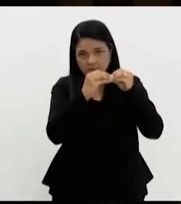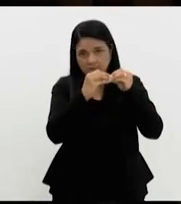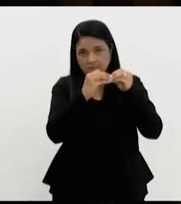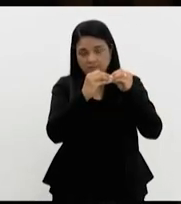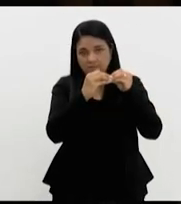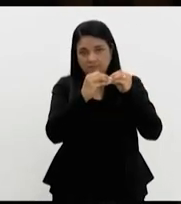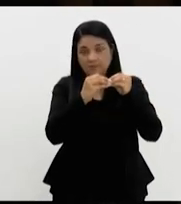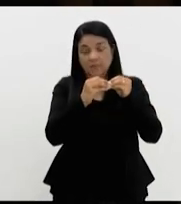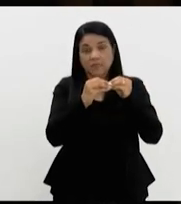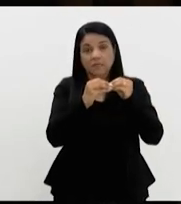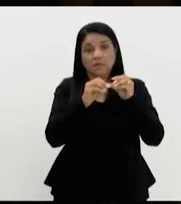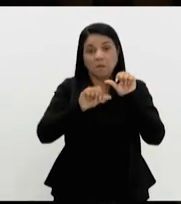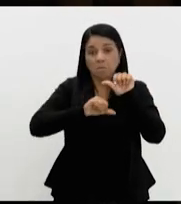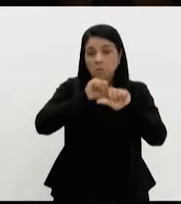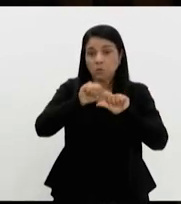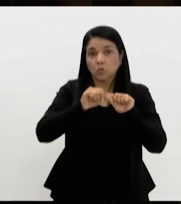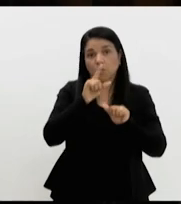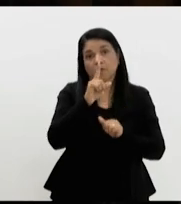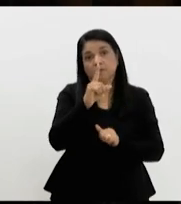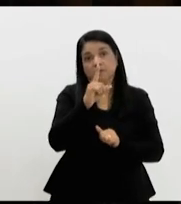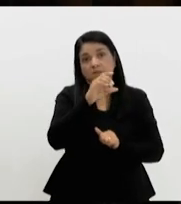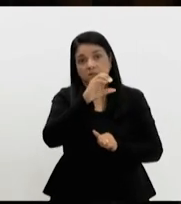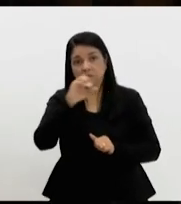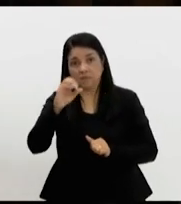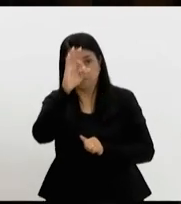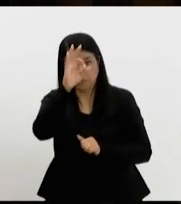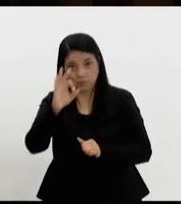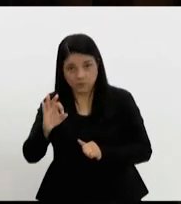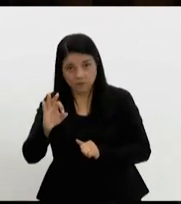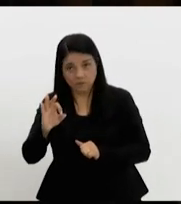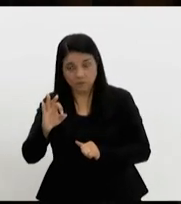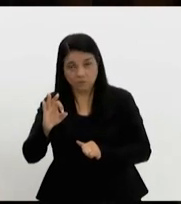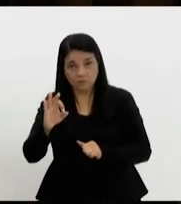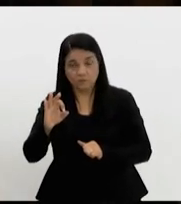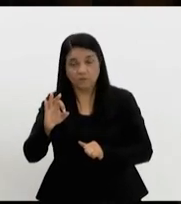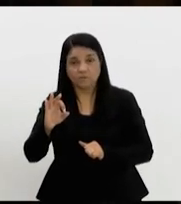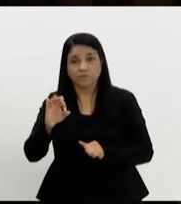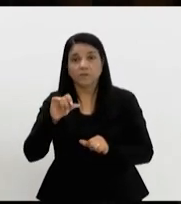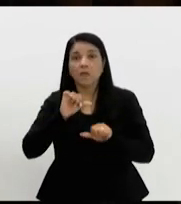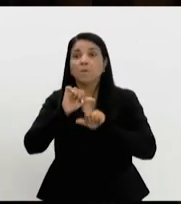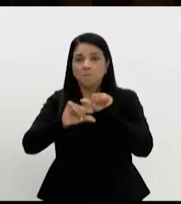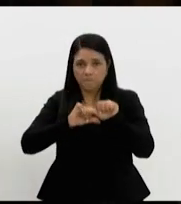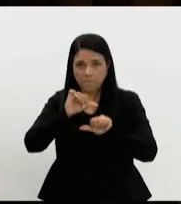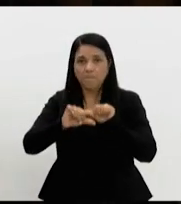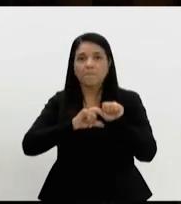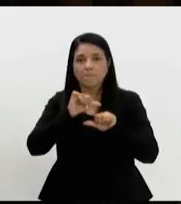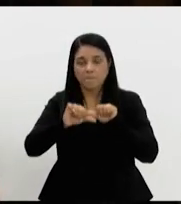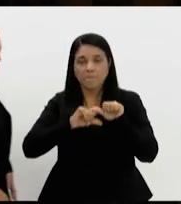ser 100% das receitas extraordinárias, ele fez uma modificação.